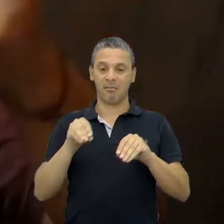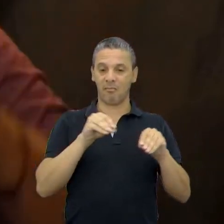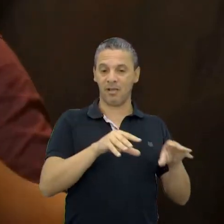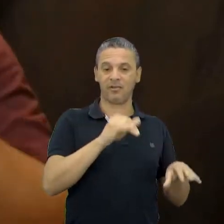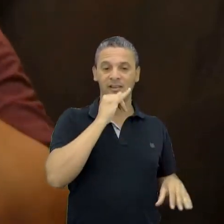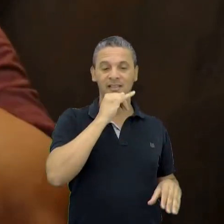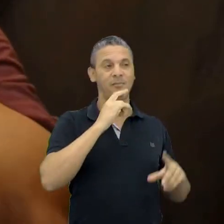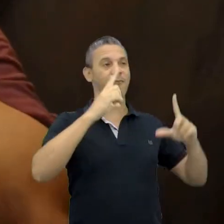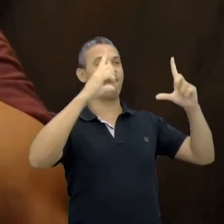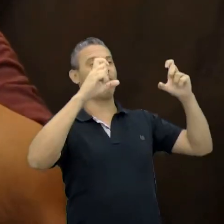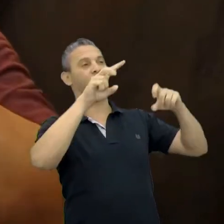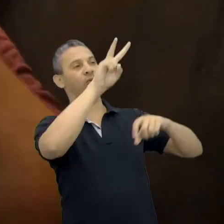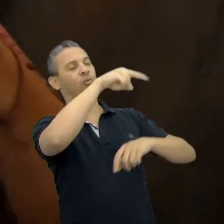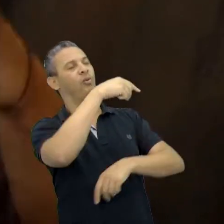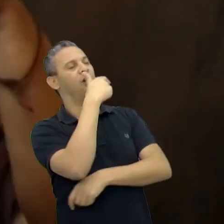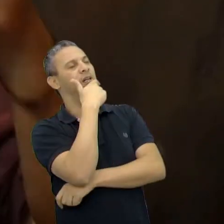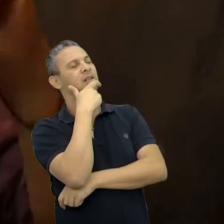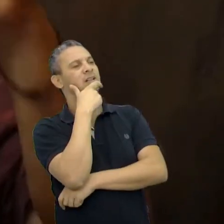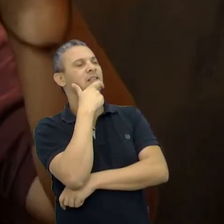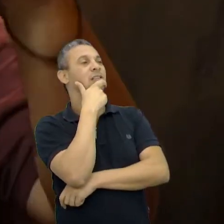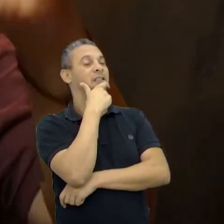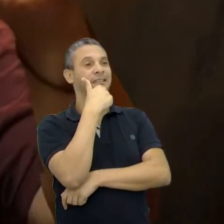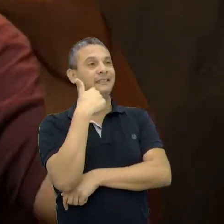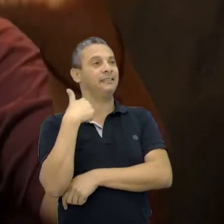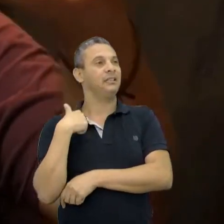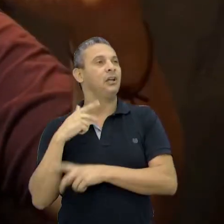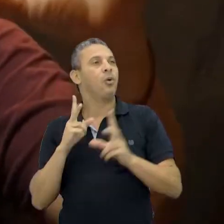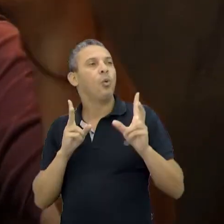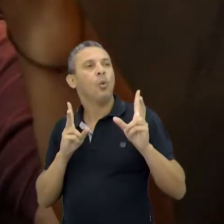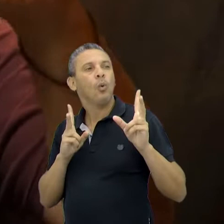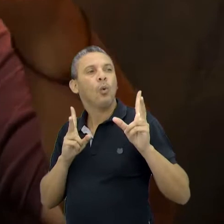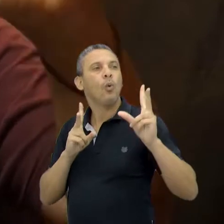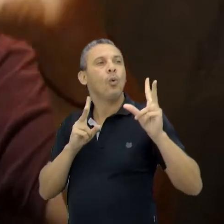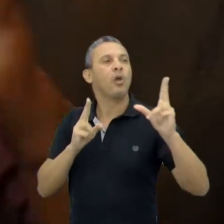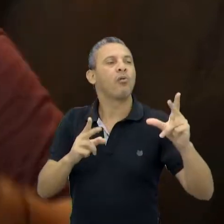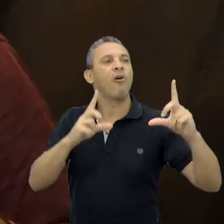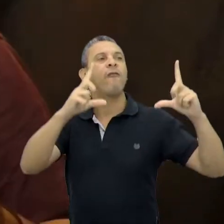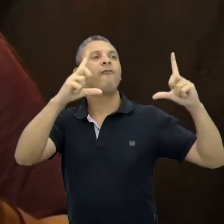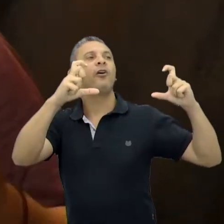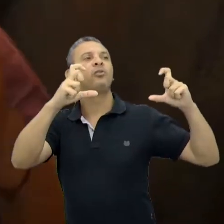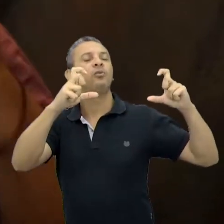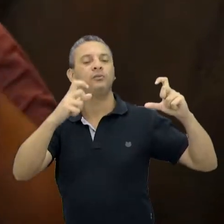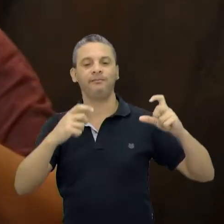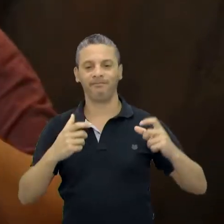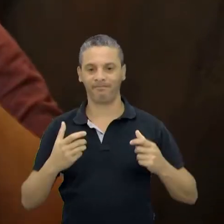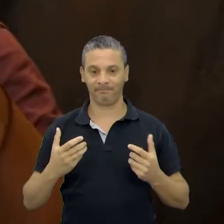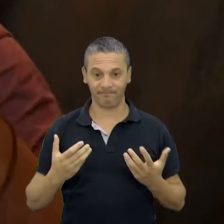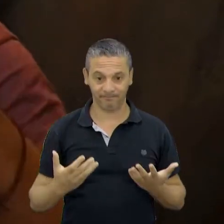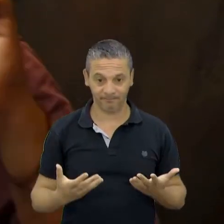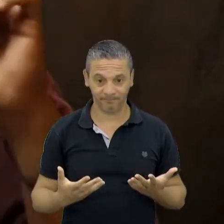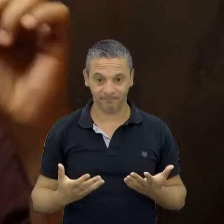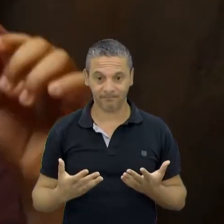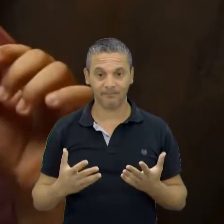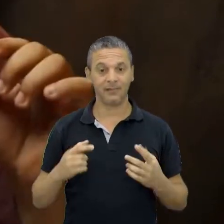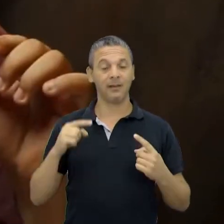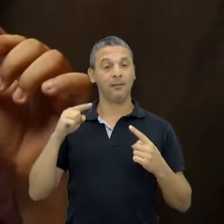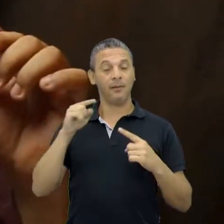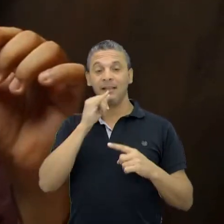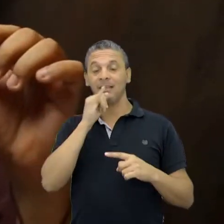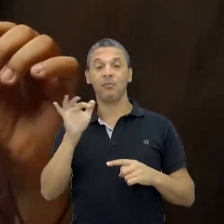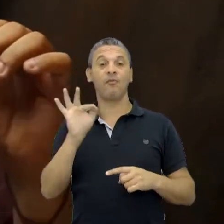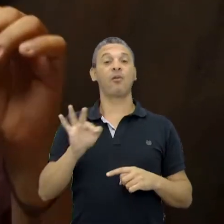viu uma foto de um fotógrafo. Você fala, eu vou imitar essa foto, vou copiar essa foto, com fins